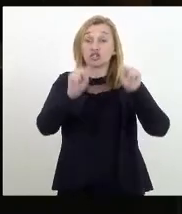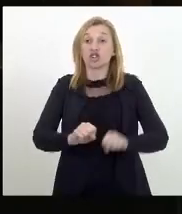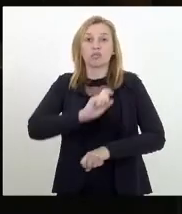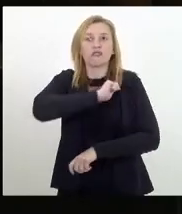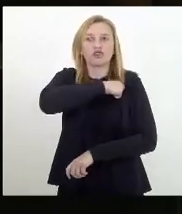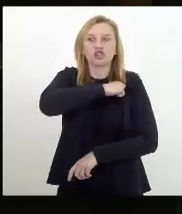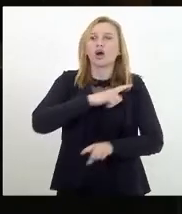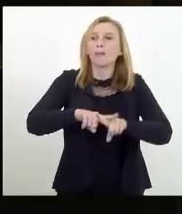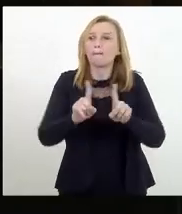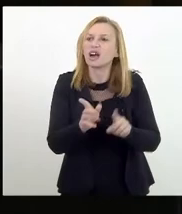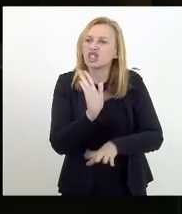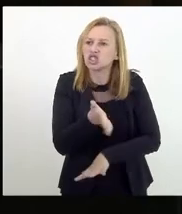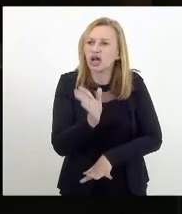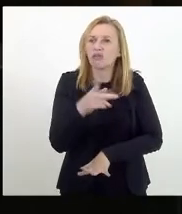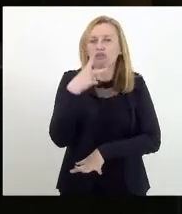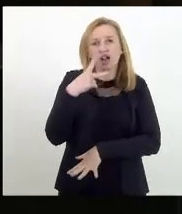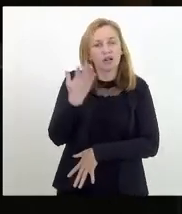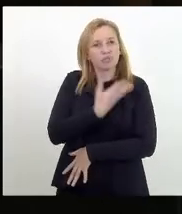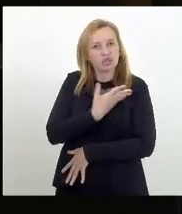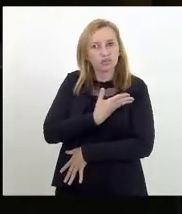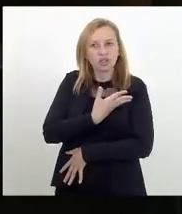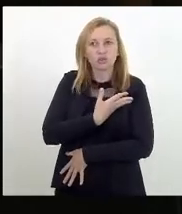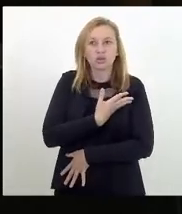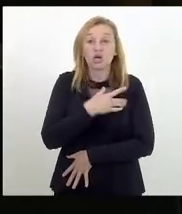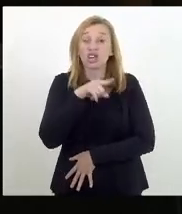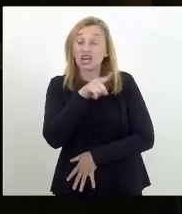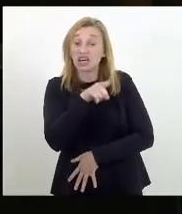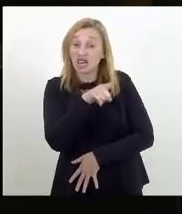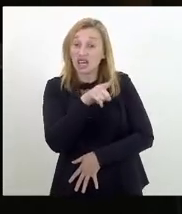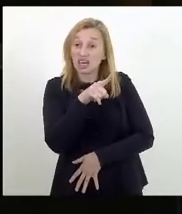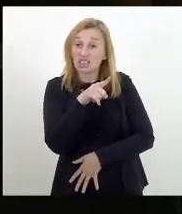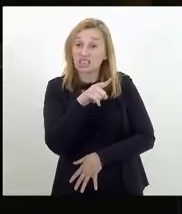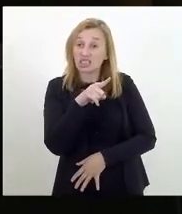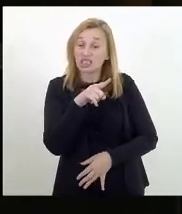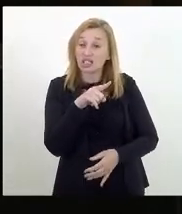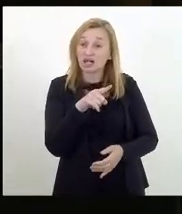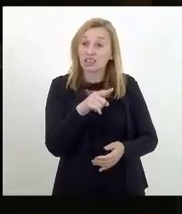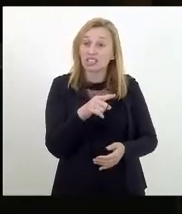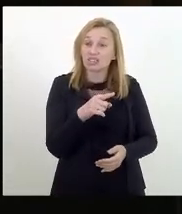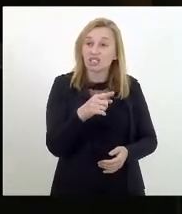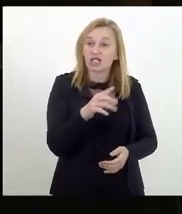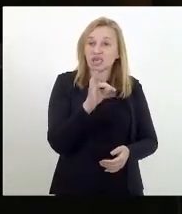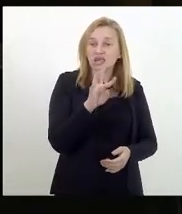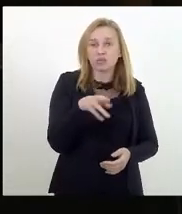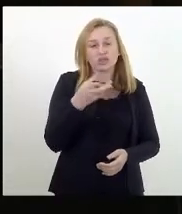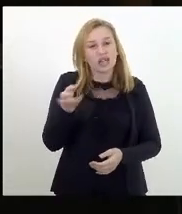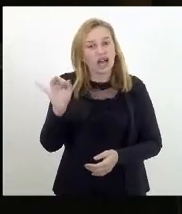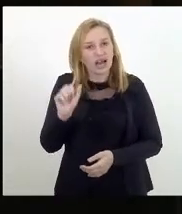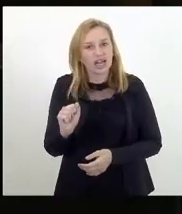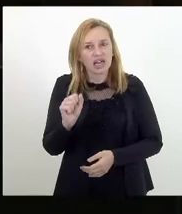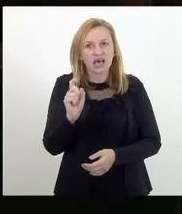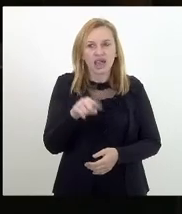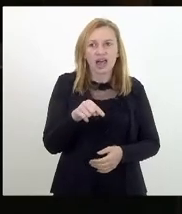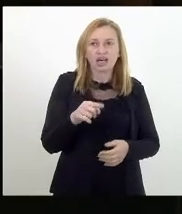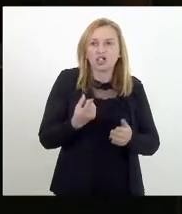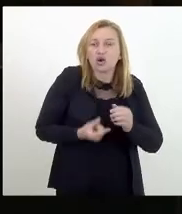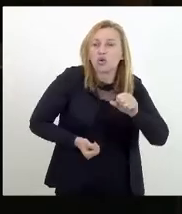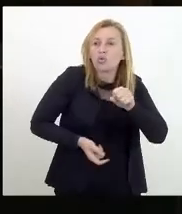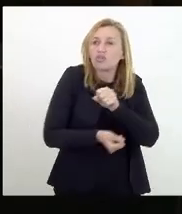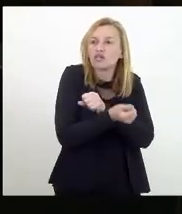mas a vou ressaltar para os colegas que essa isenção tributária nada mais é do que o investimento